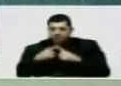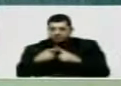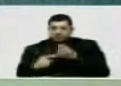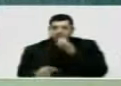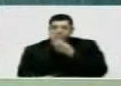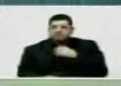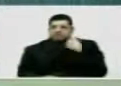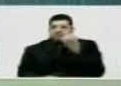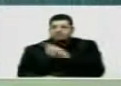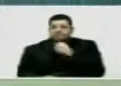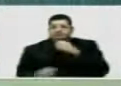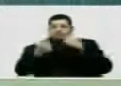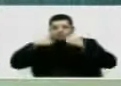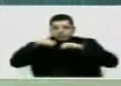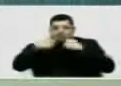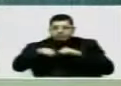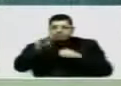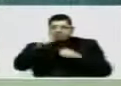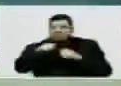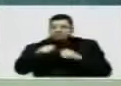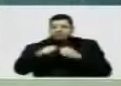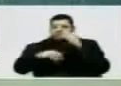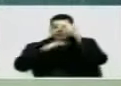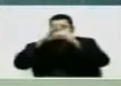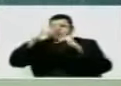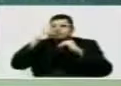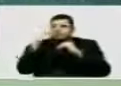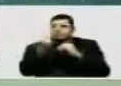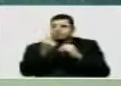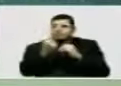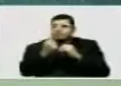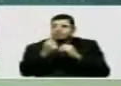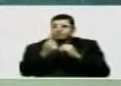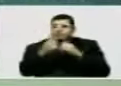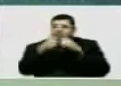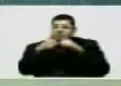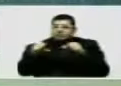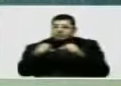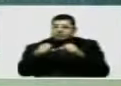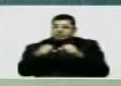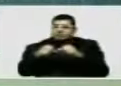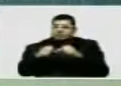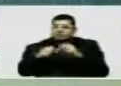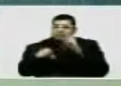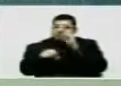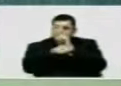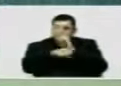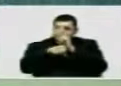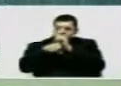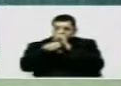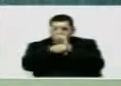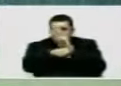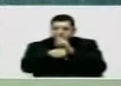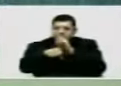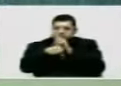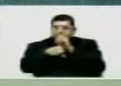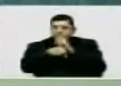Portanto, nós precisamos, acima de tudo, estar